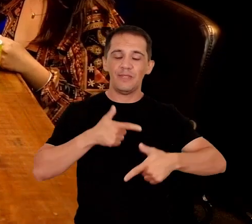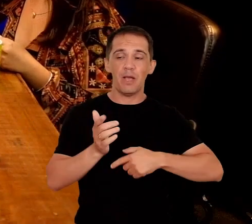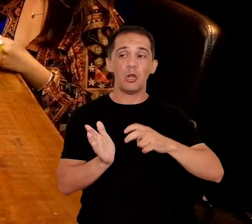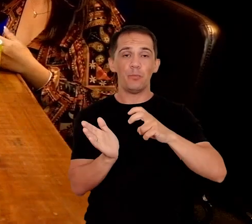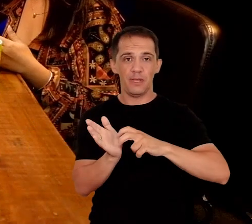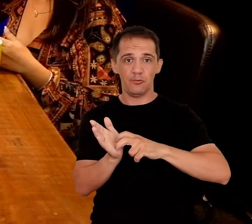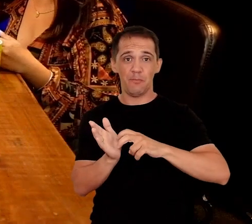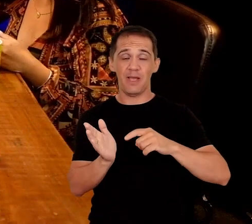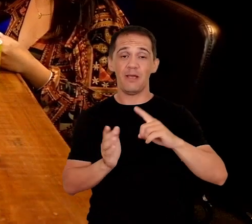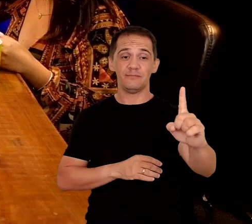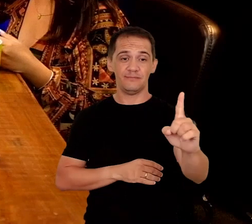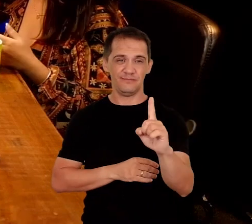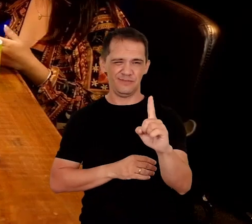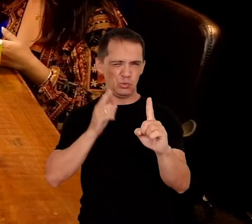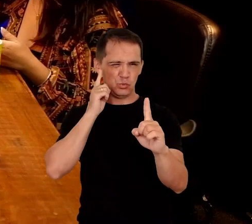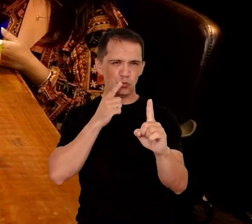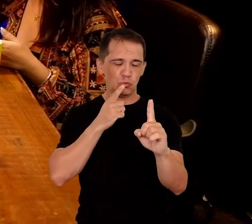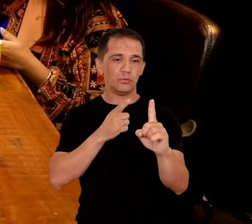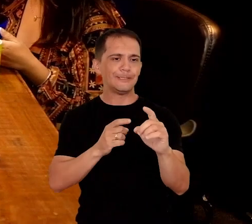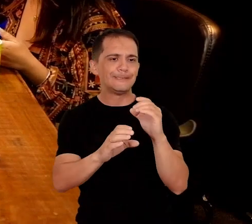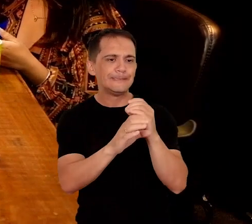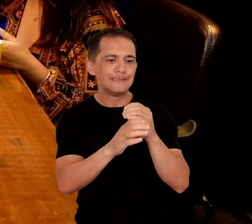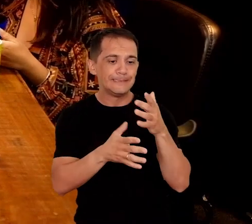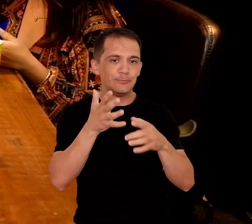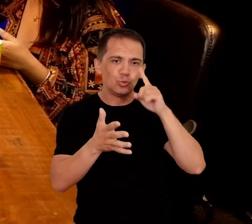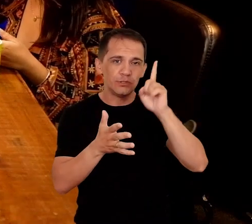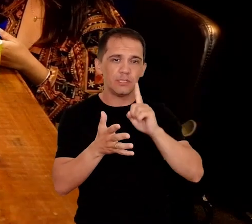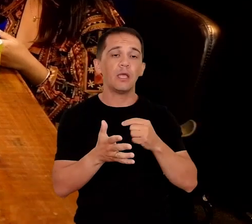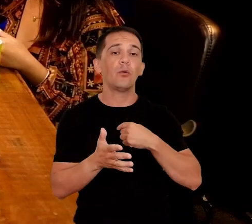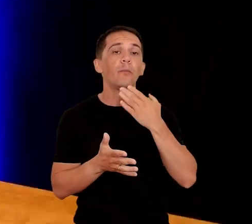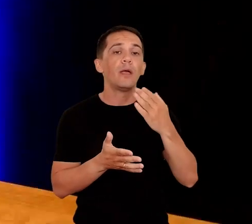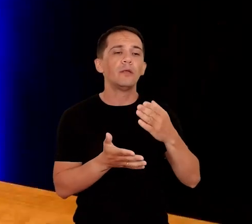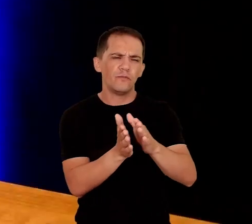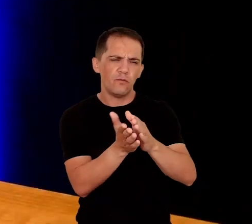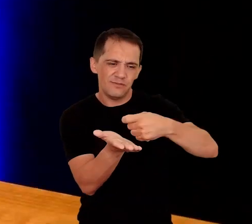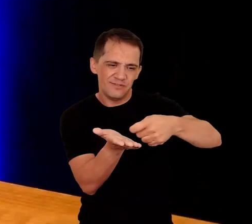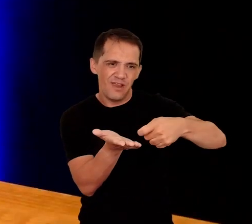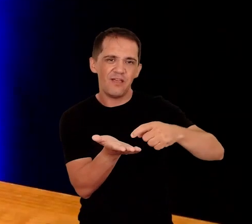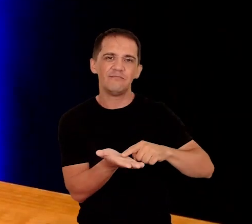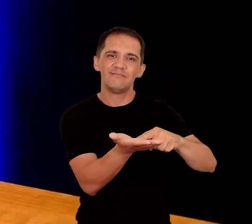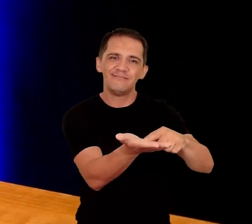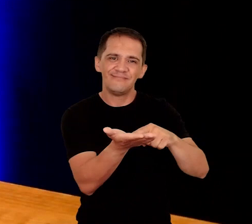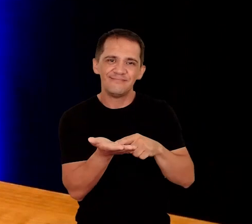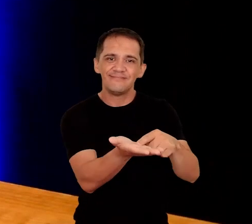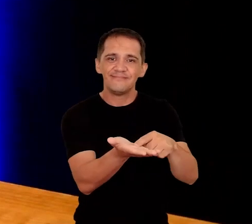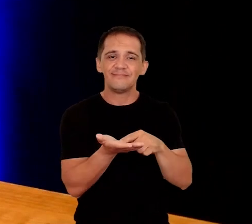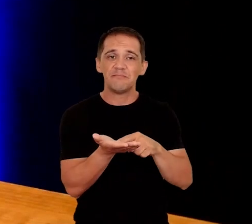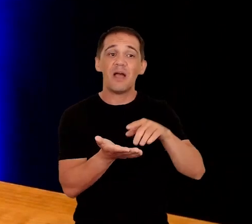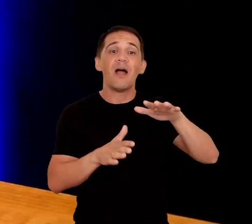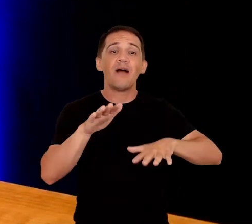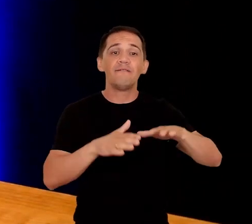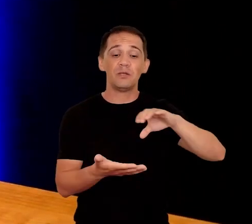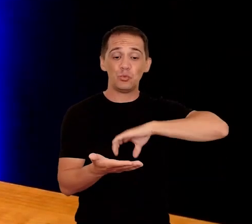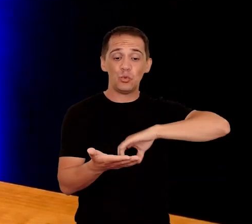né? Então, peço para escrever quando vai sozinho, né? Mas às vezes eles não sabem escrever, como vocês estavam falando, né? Conhece o português, né? Daí